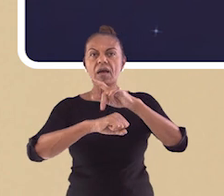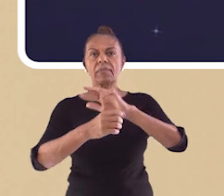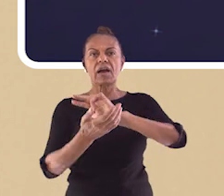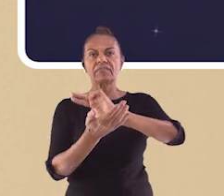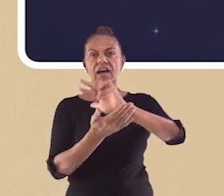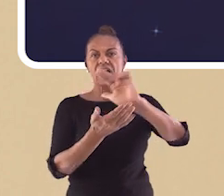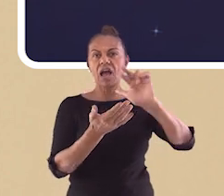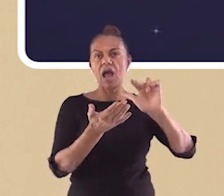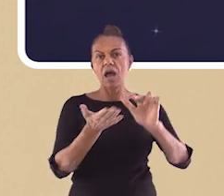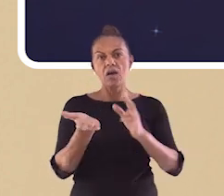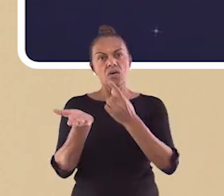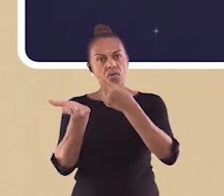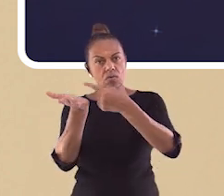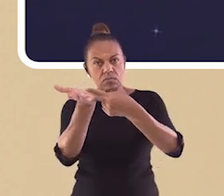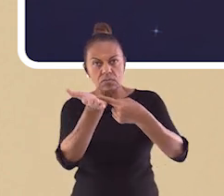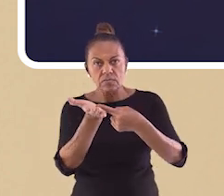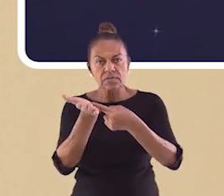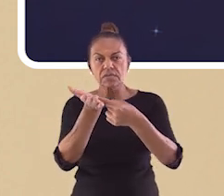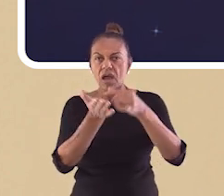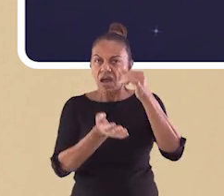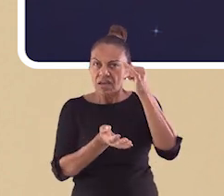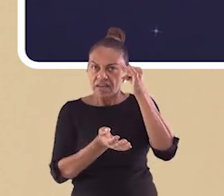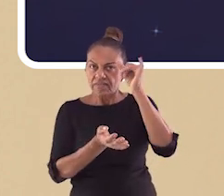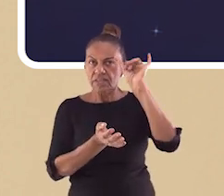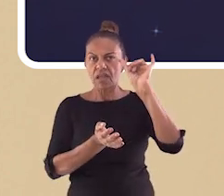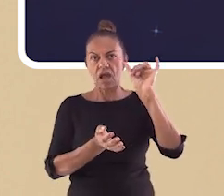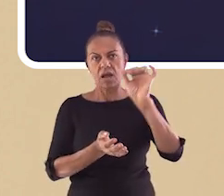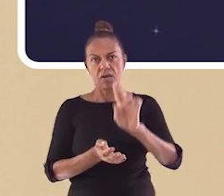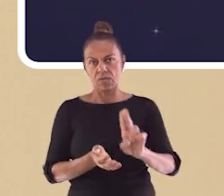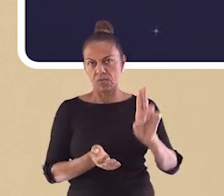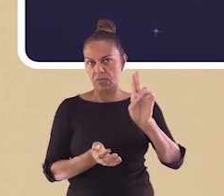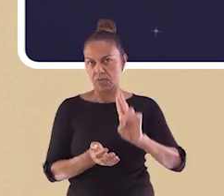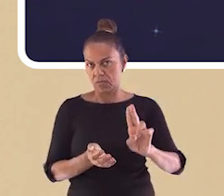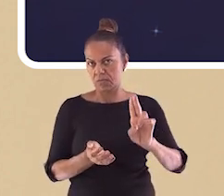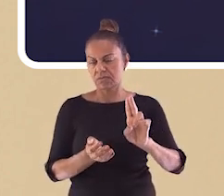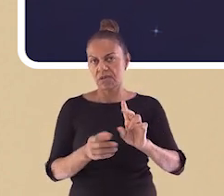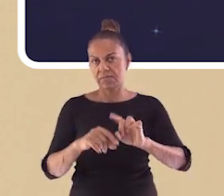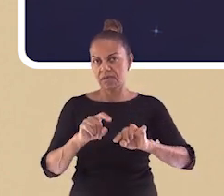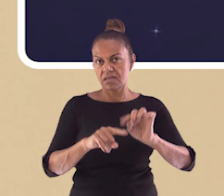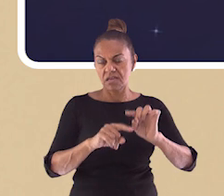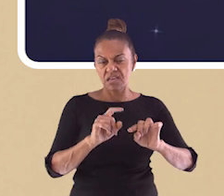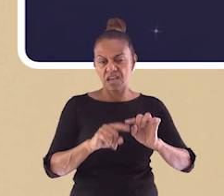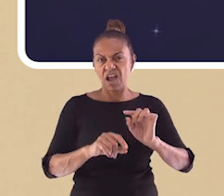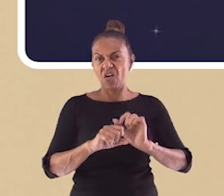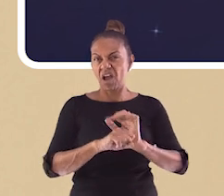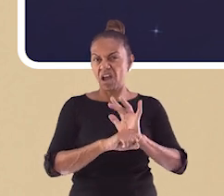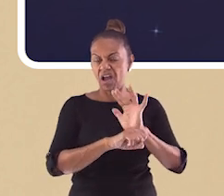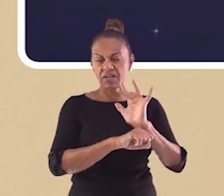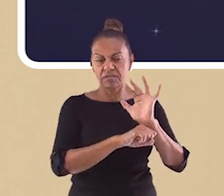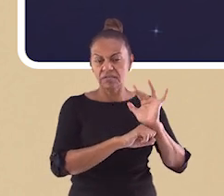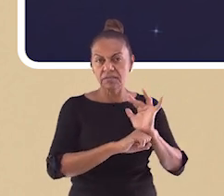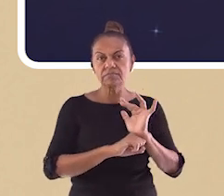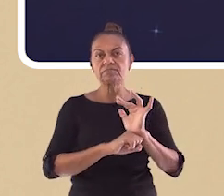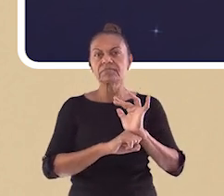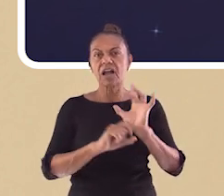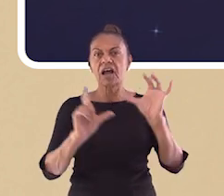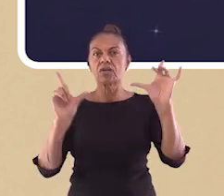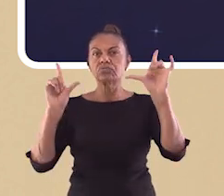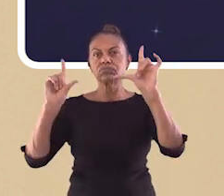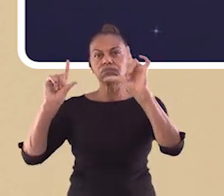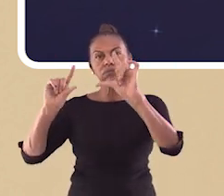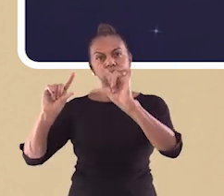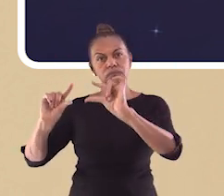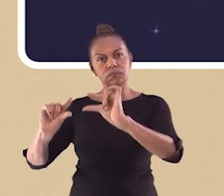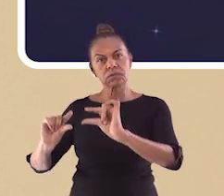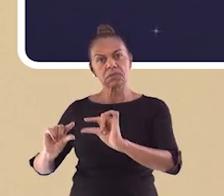Montreal, um compromisso para a redução gradual do uso dessas substâncias. Desde então, os níveis de clorofluorcarbono